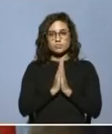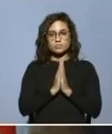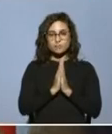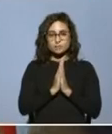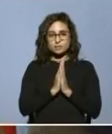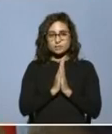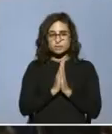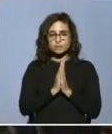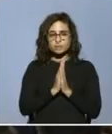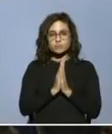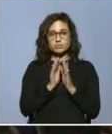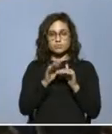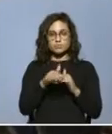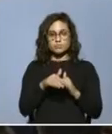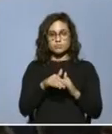feito